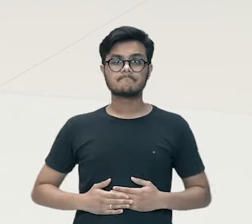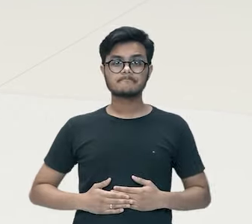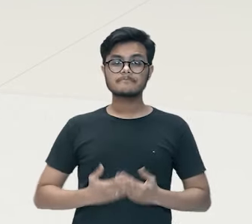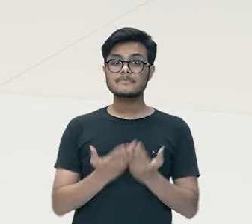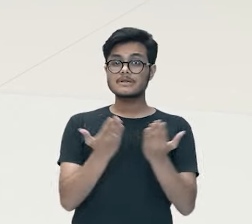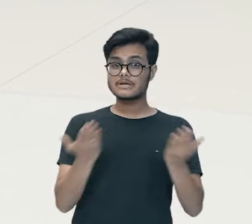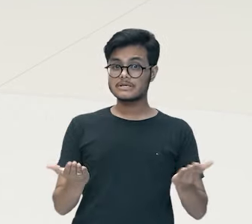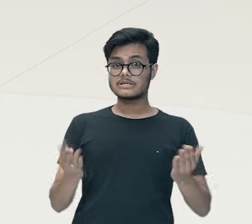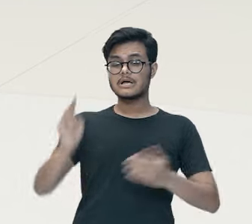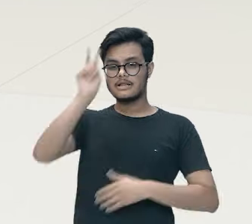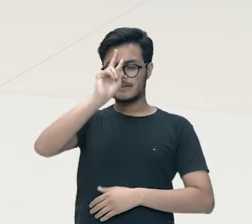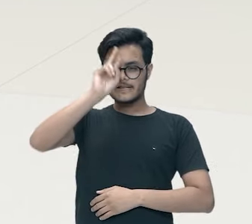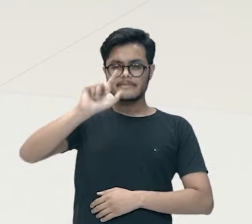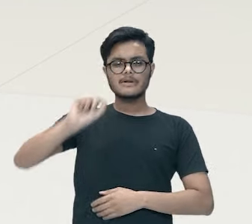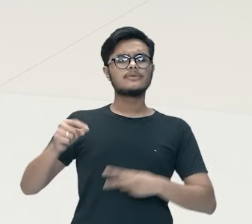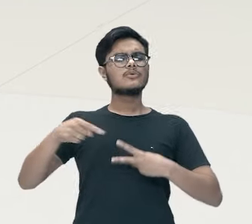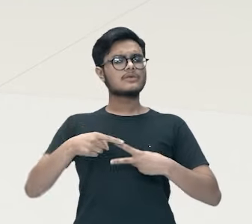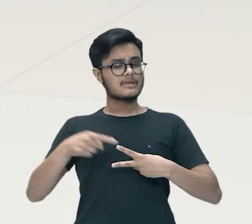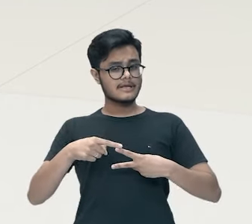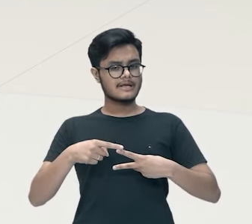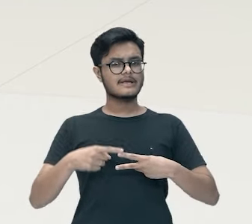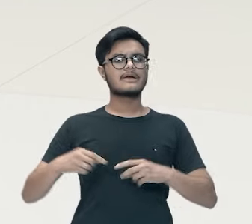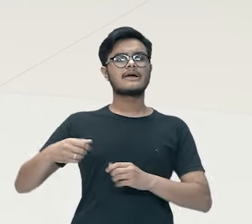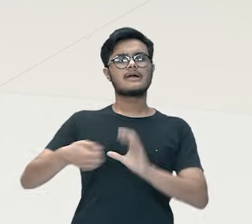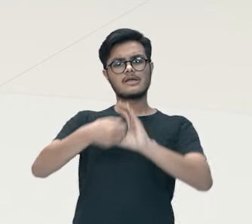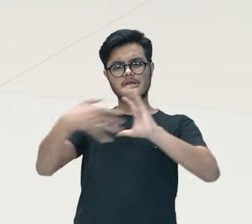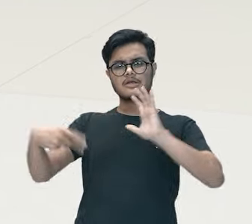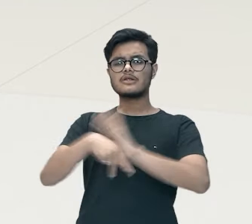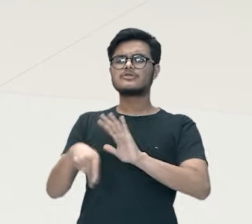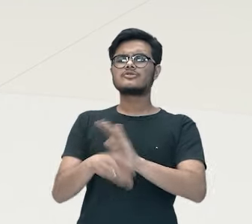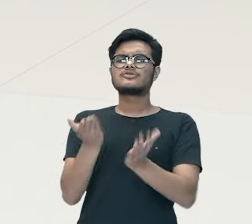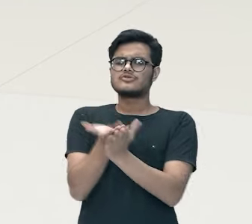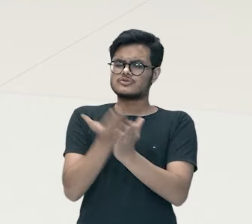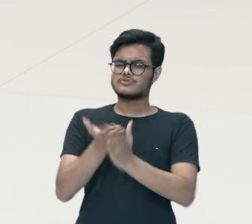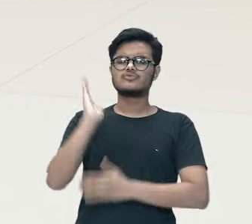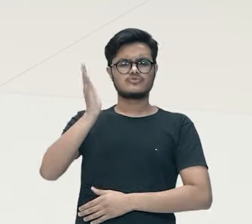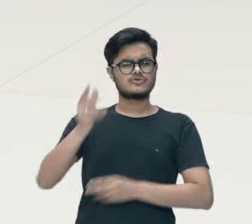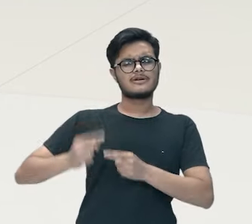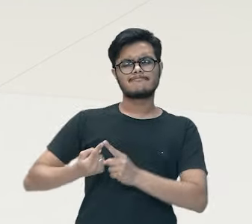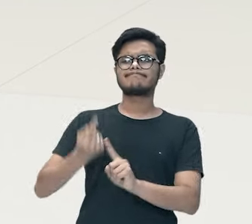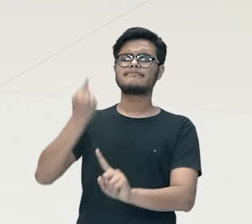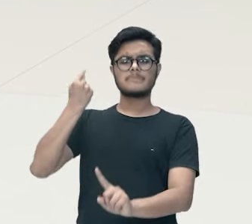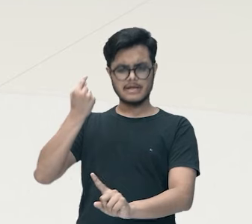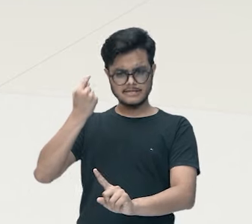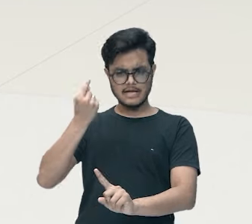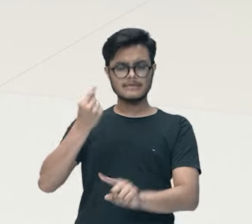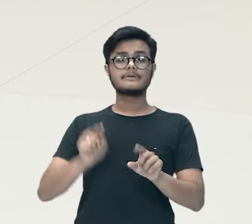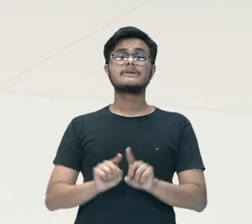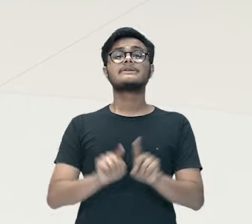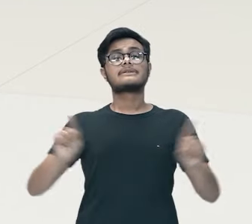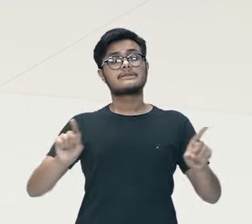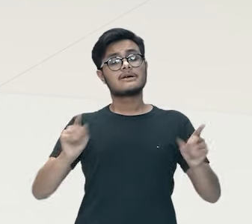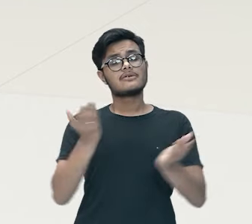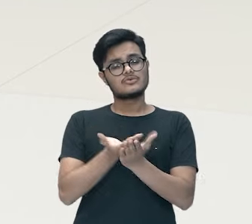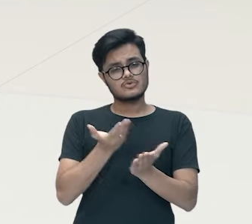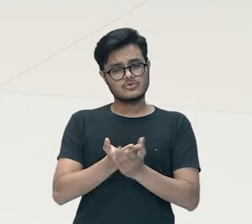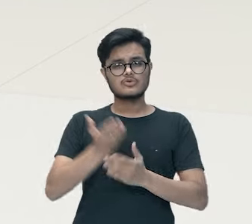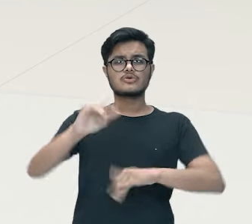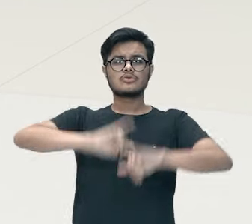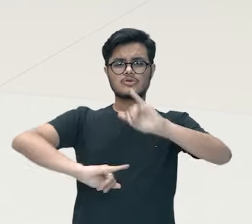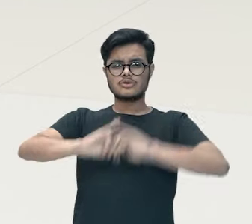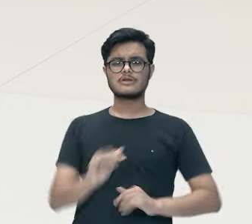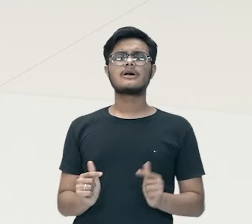que essa função inorgânica a gente já trabalhou em outros momentos aqui da química, né? Que são aquelas substâncias que